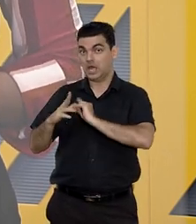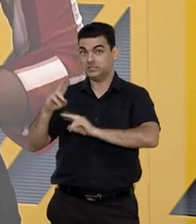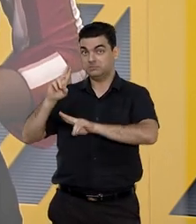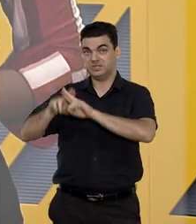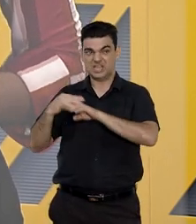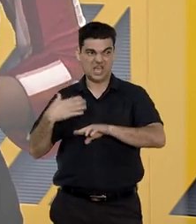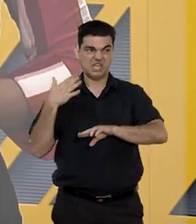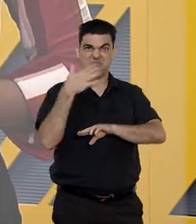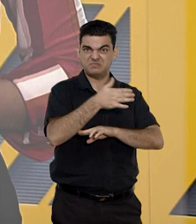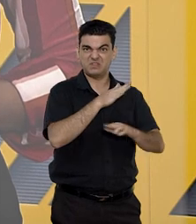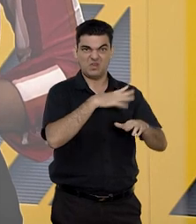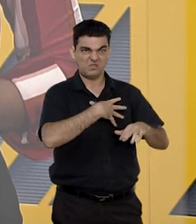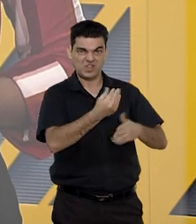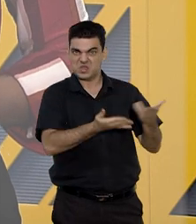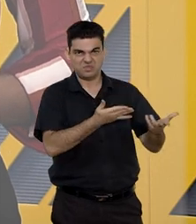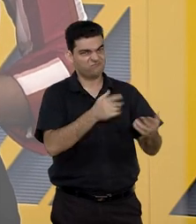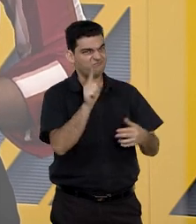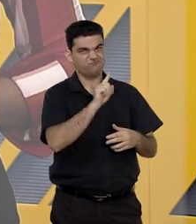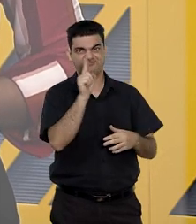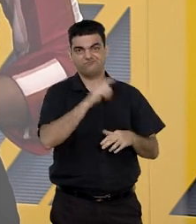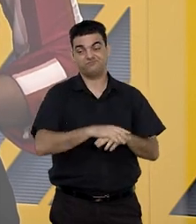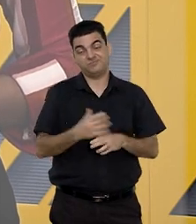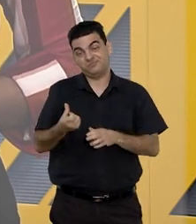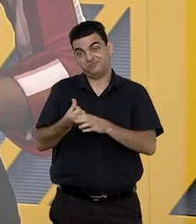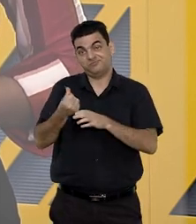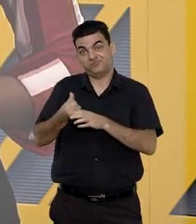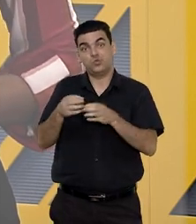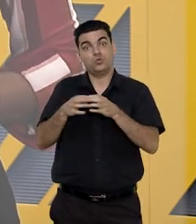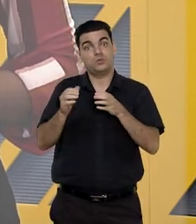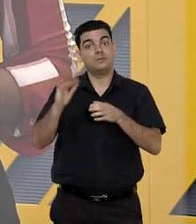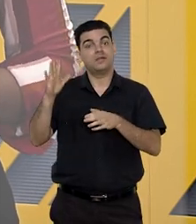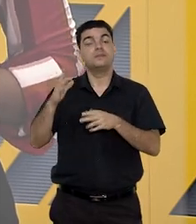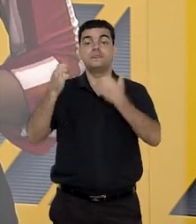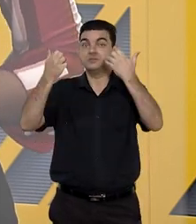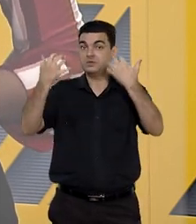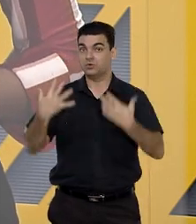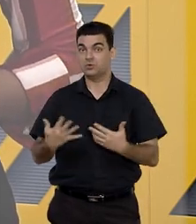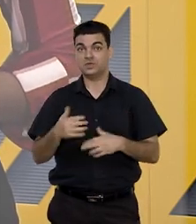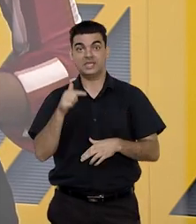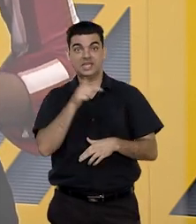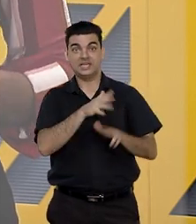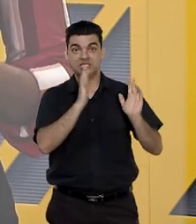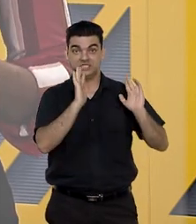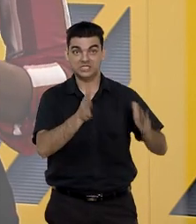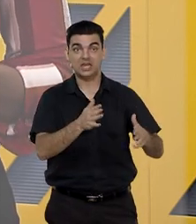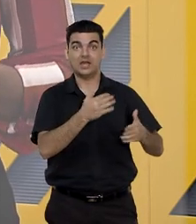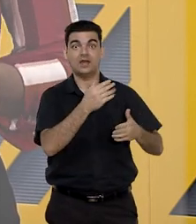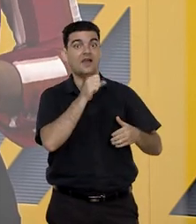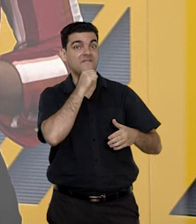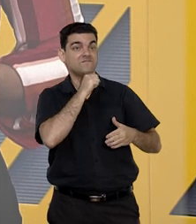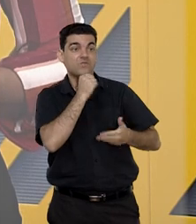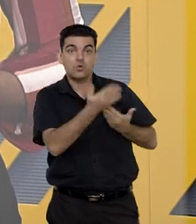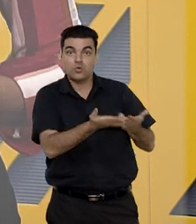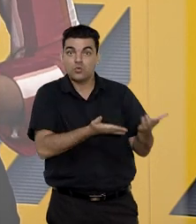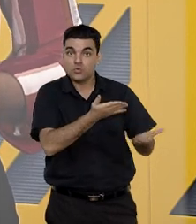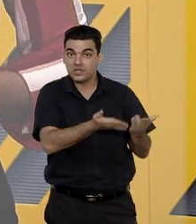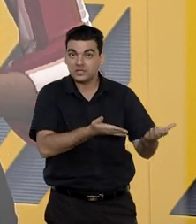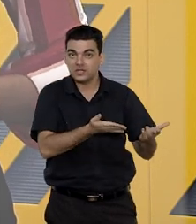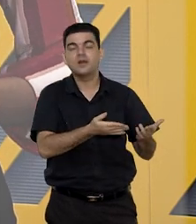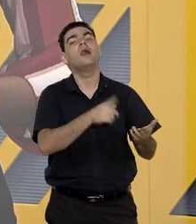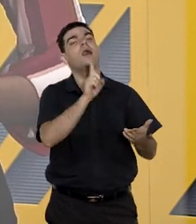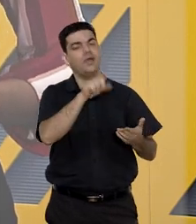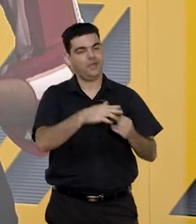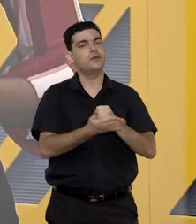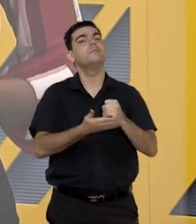fez poucas visitas ao filho. A sexta turma, por maioria, ressaltou que o fato do menor estar sob os cuidados da avó